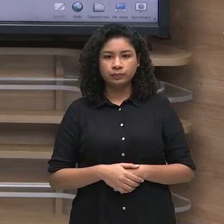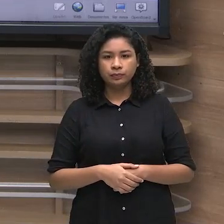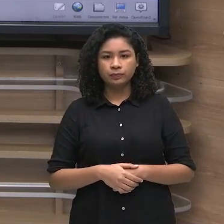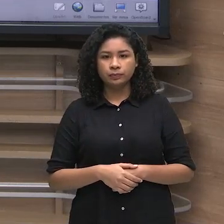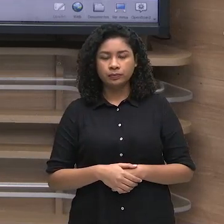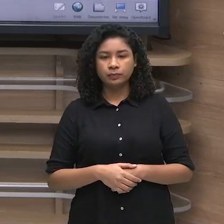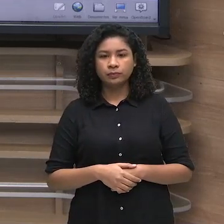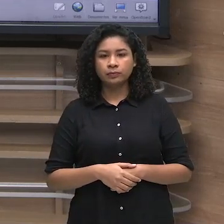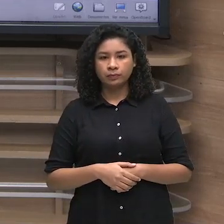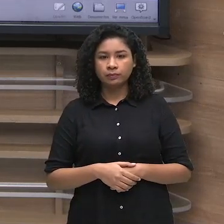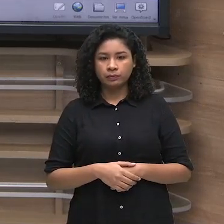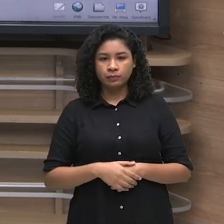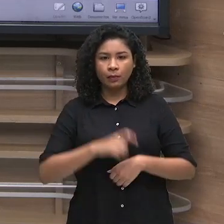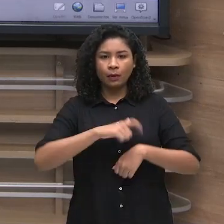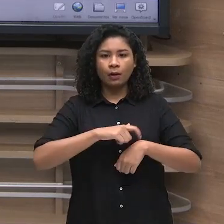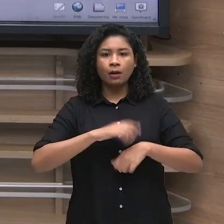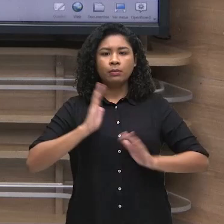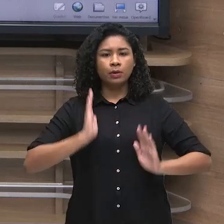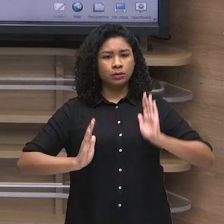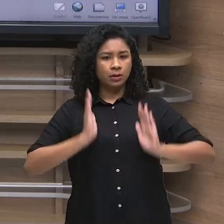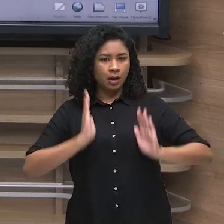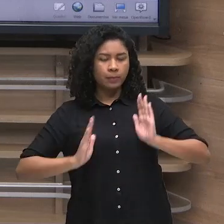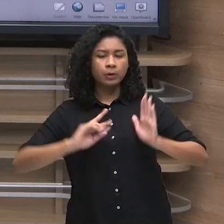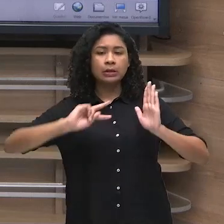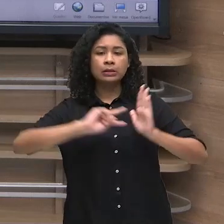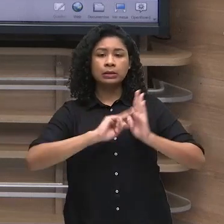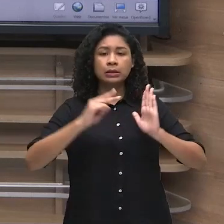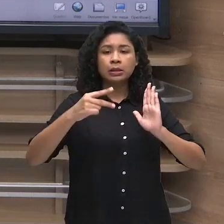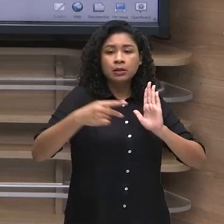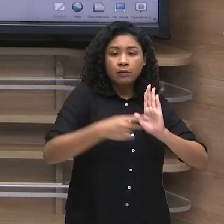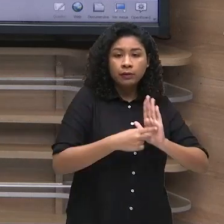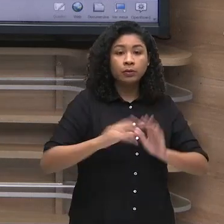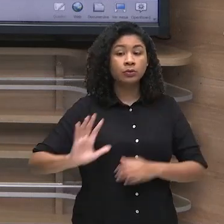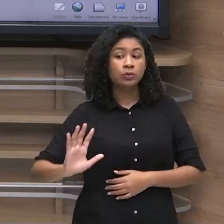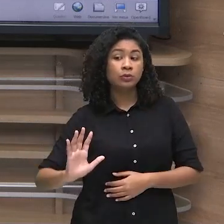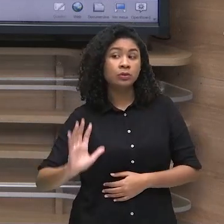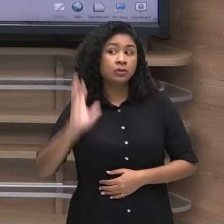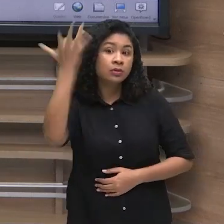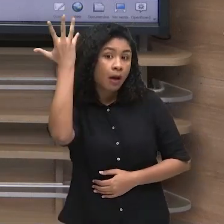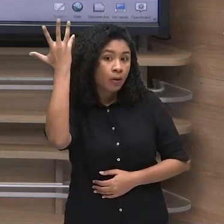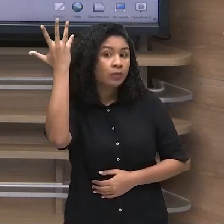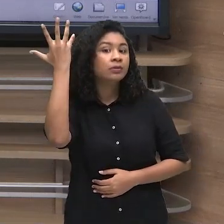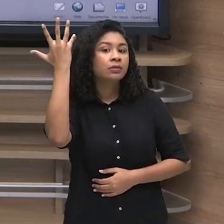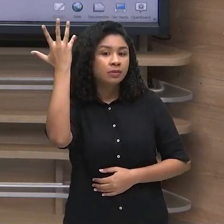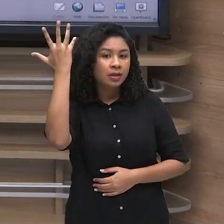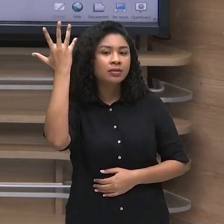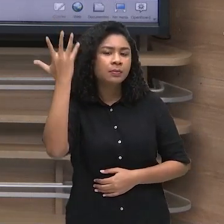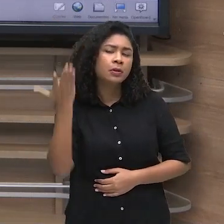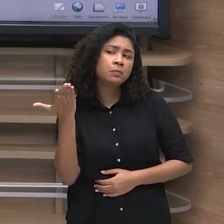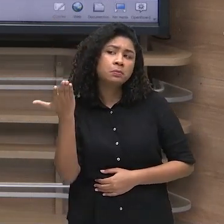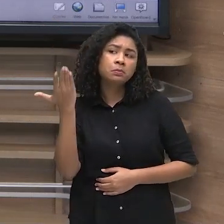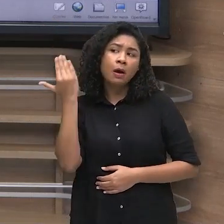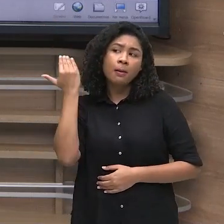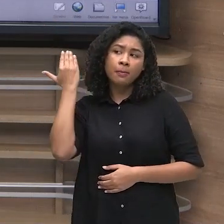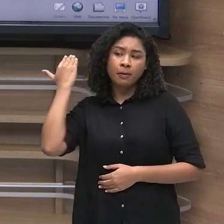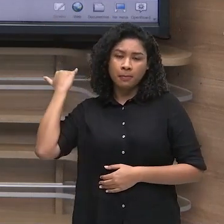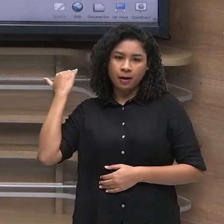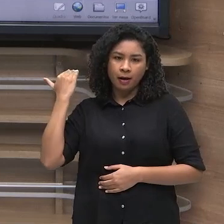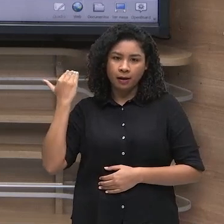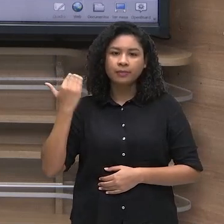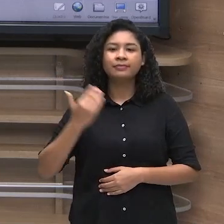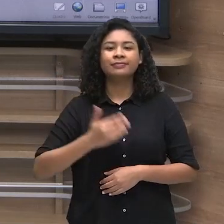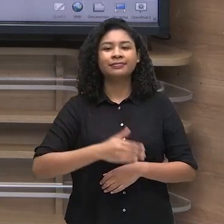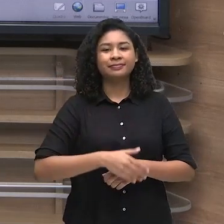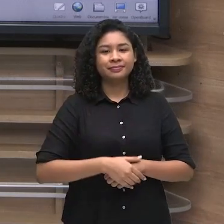aquele tempo verbal em que o evento, os fatos ocorrem um pouco antes, um tempo